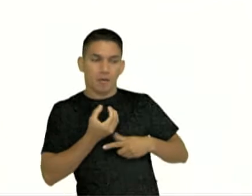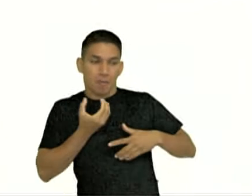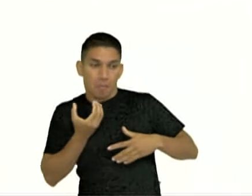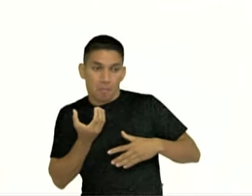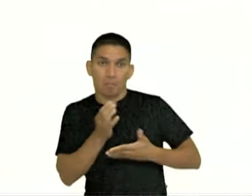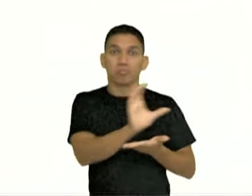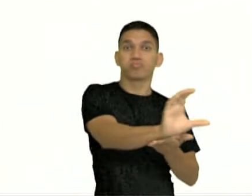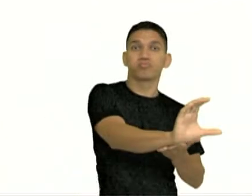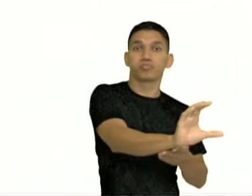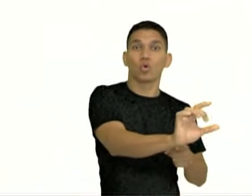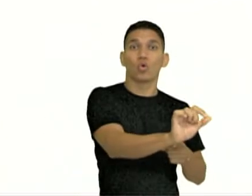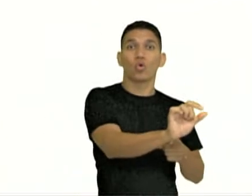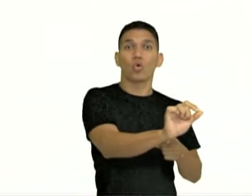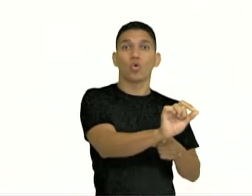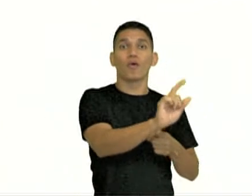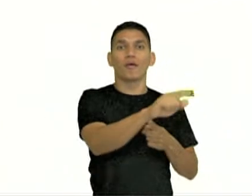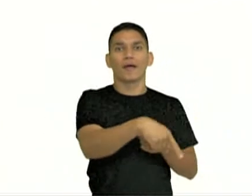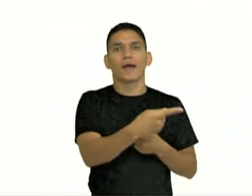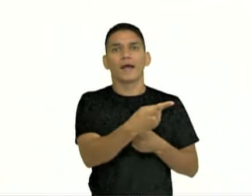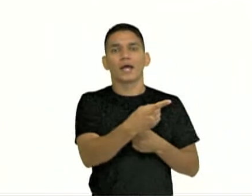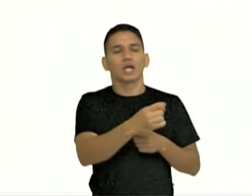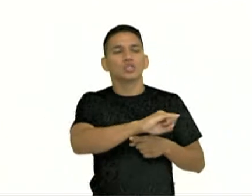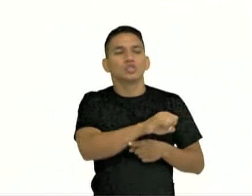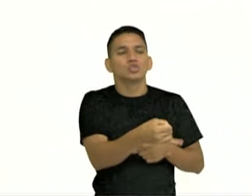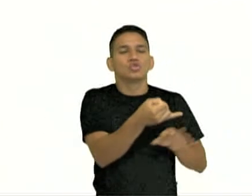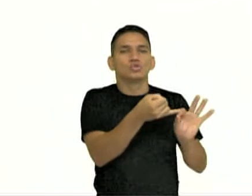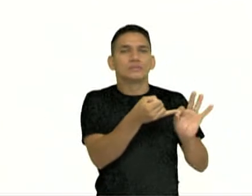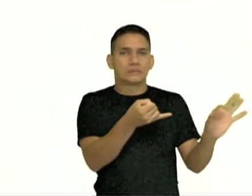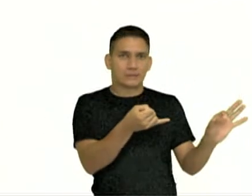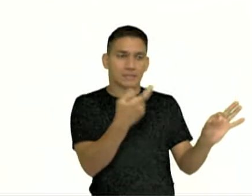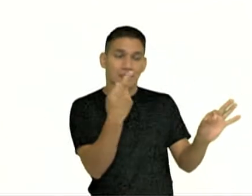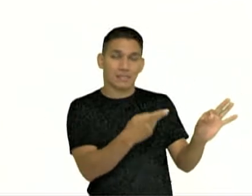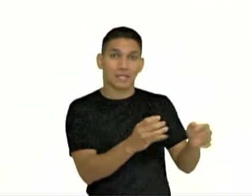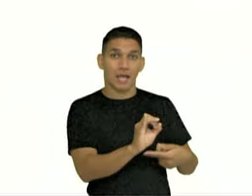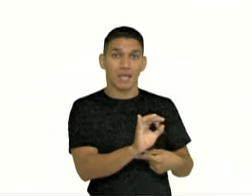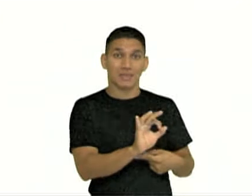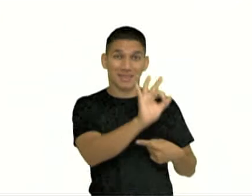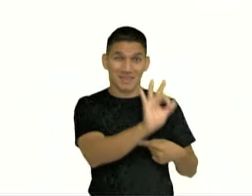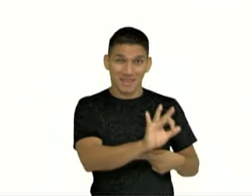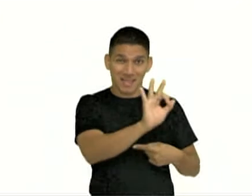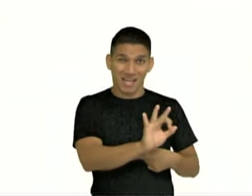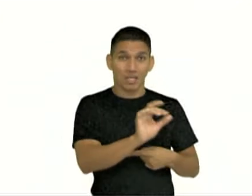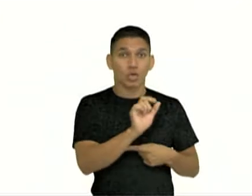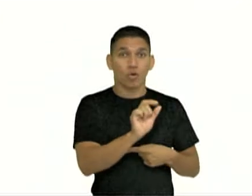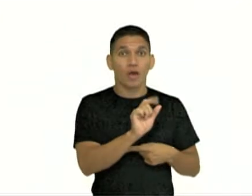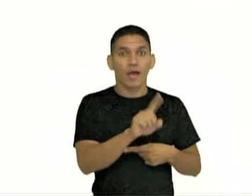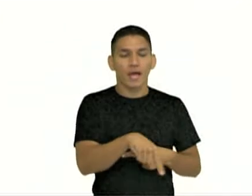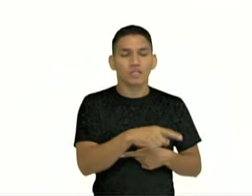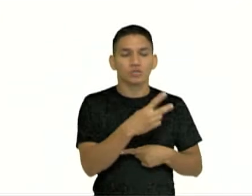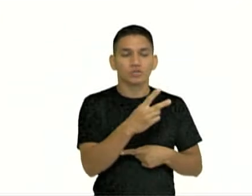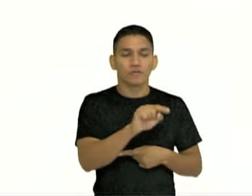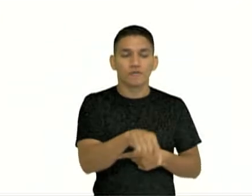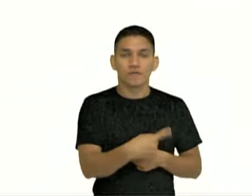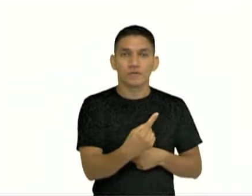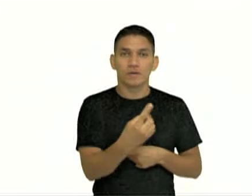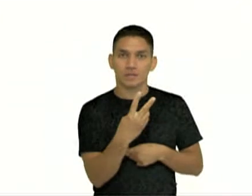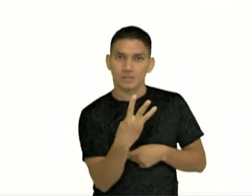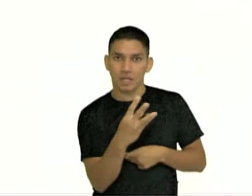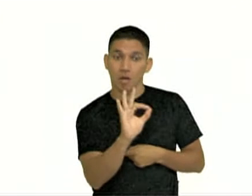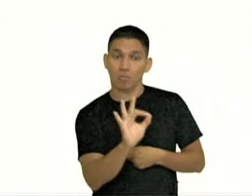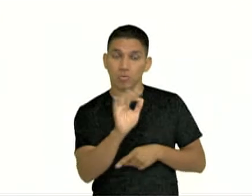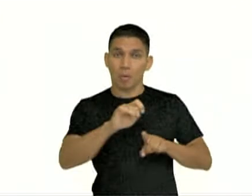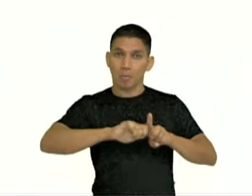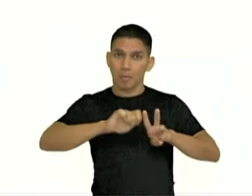uma aplicação num regime de juros simples, com uma taxa de 2,3% ao mês. Depois